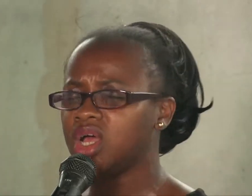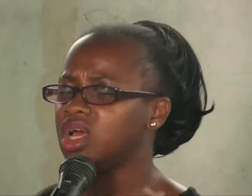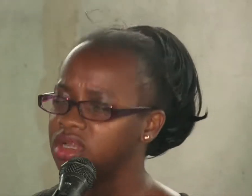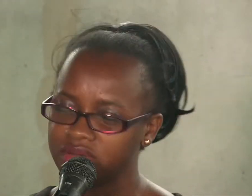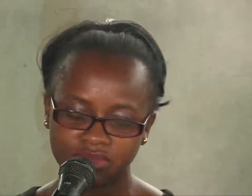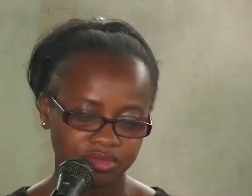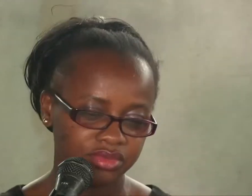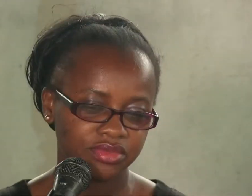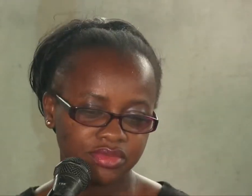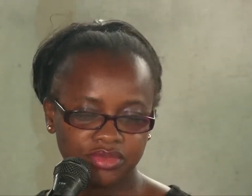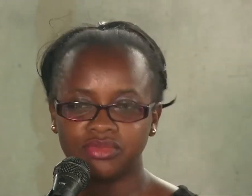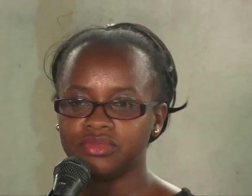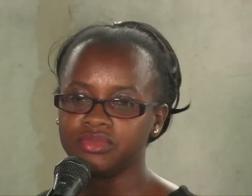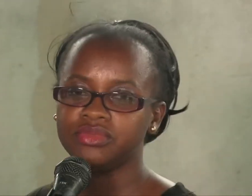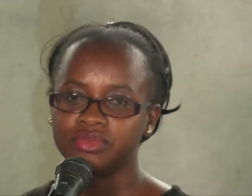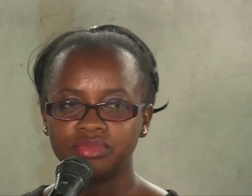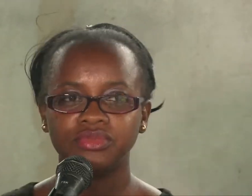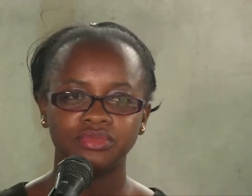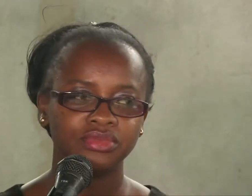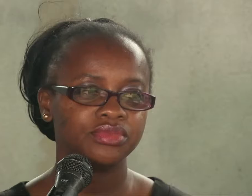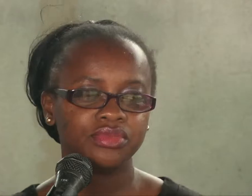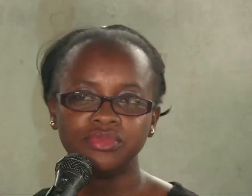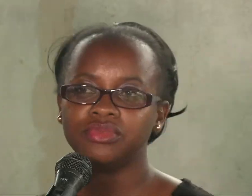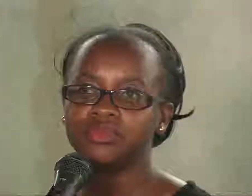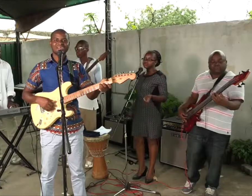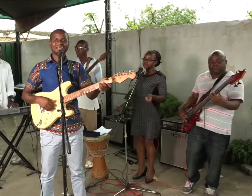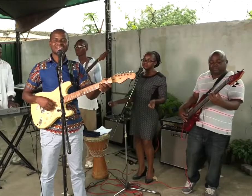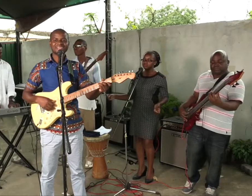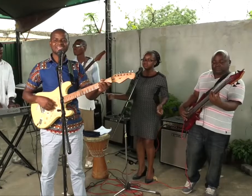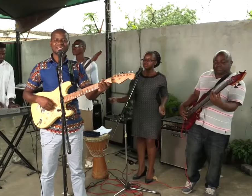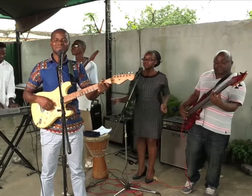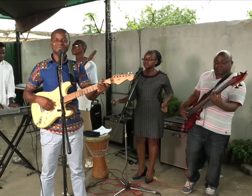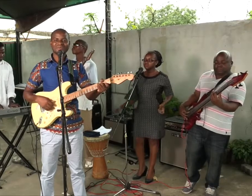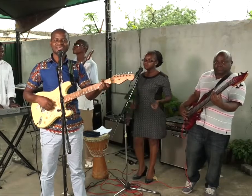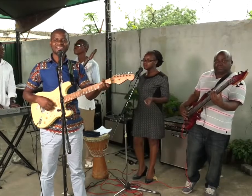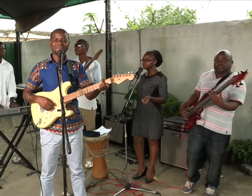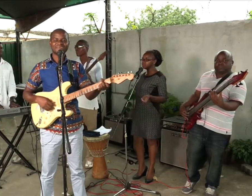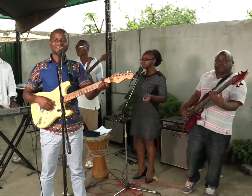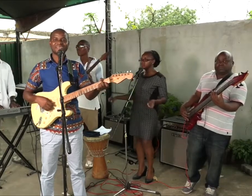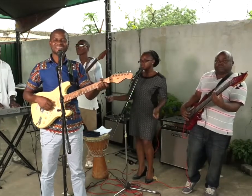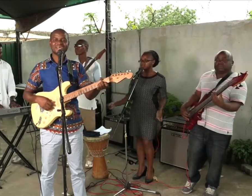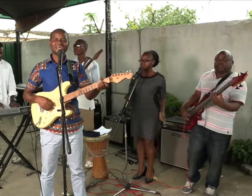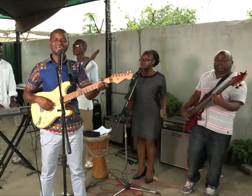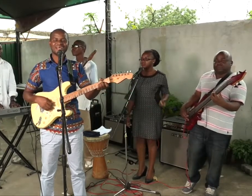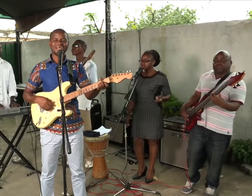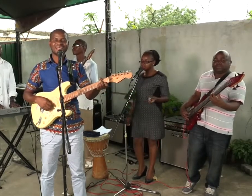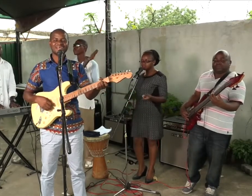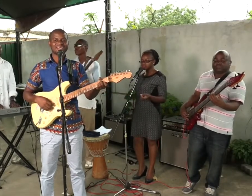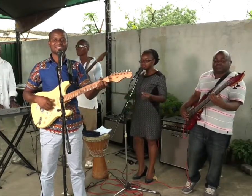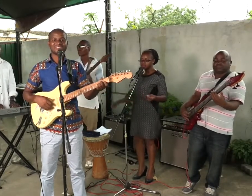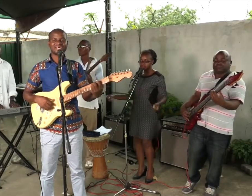Um lugar para todos nós Aceitando a diferença